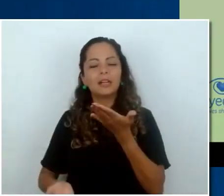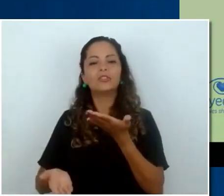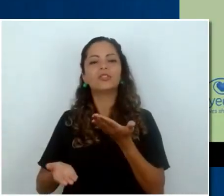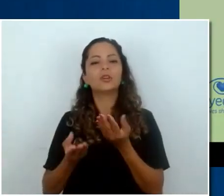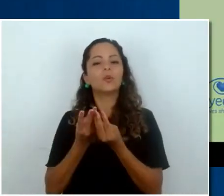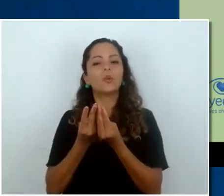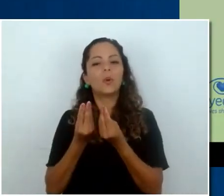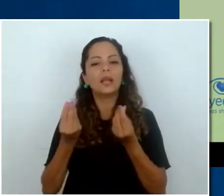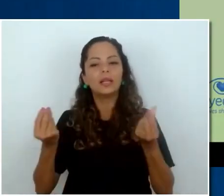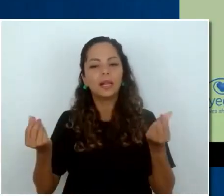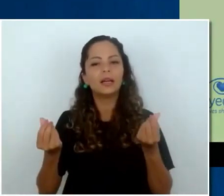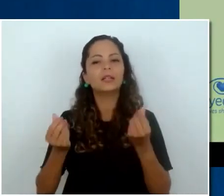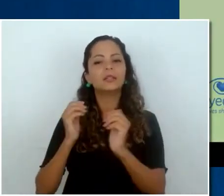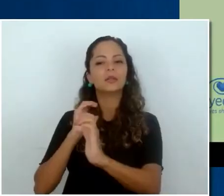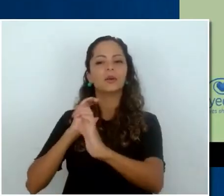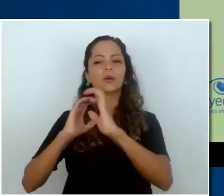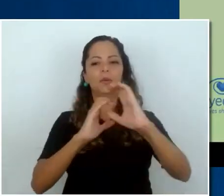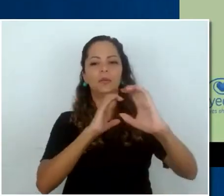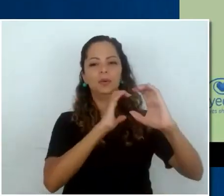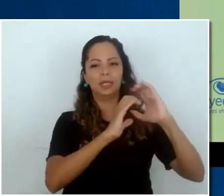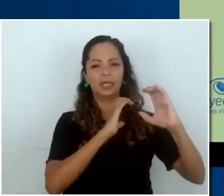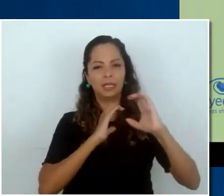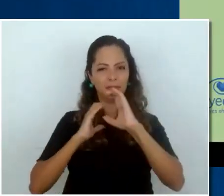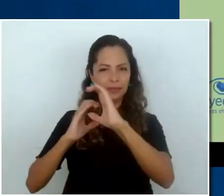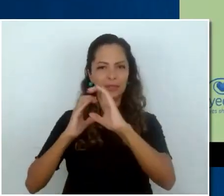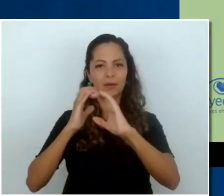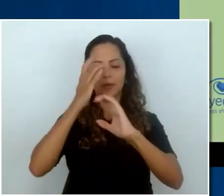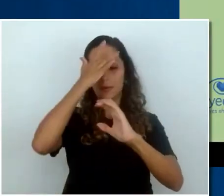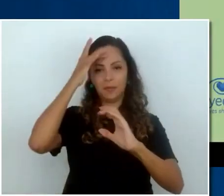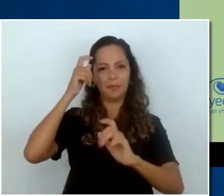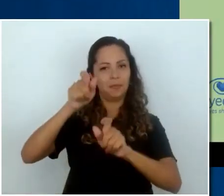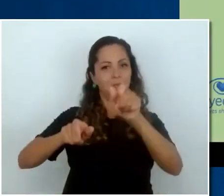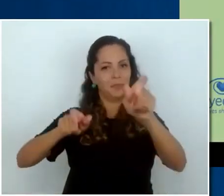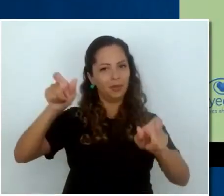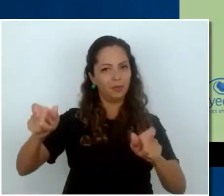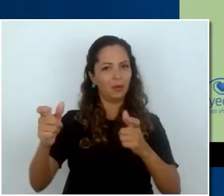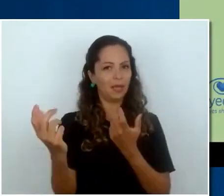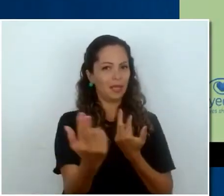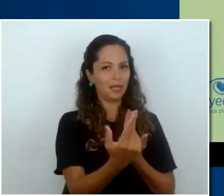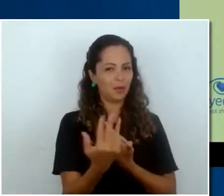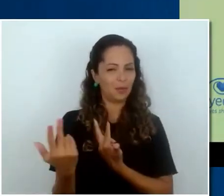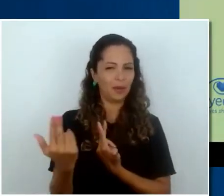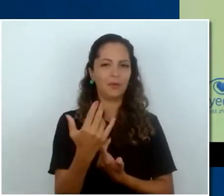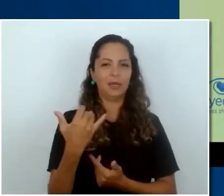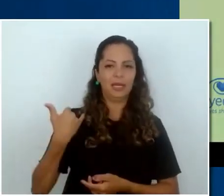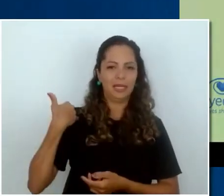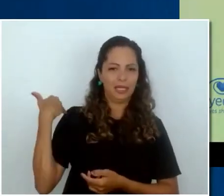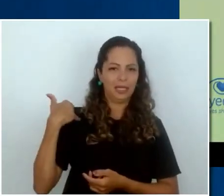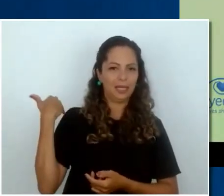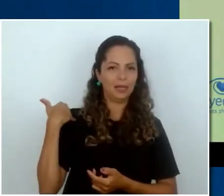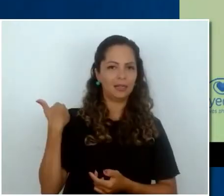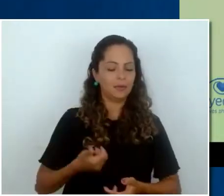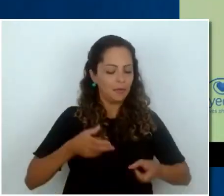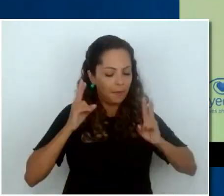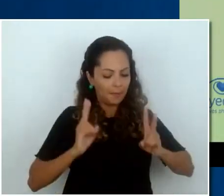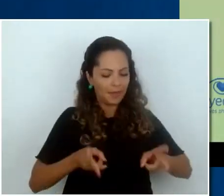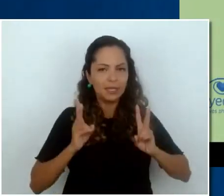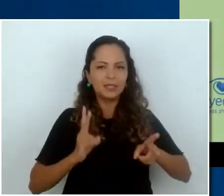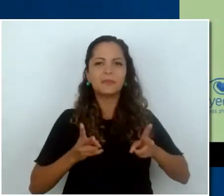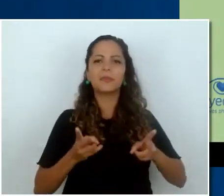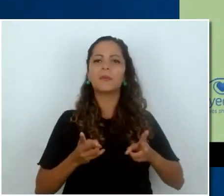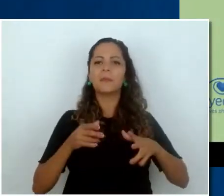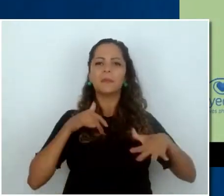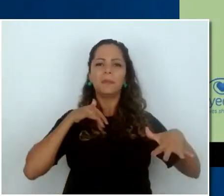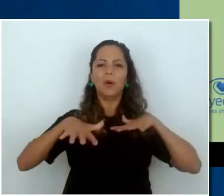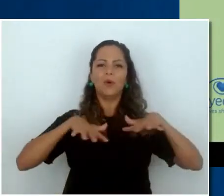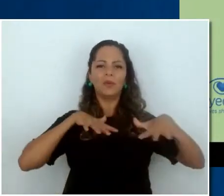comunicação comparado com outros da sua idade, mais comportamentos repetitivos e estereotipados comparados com outros da sua